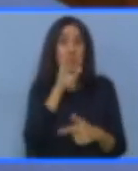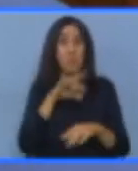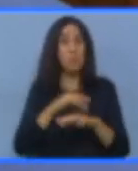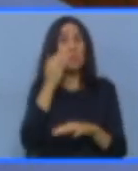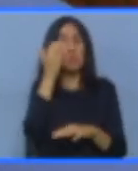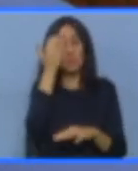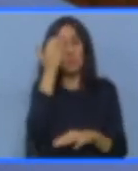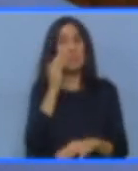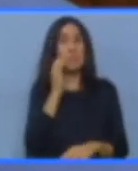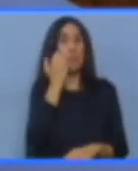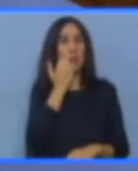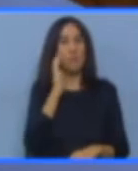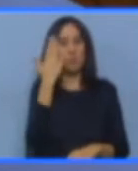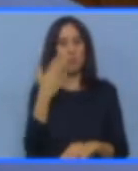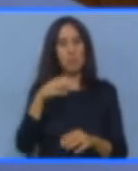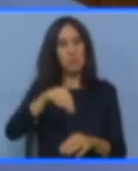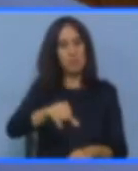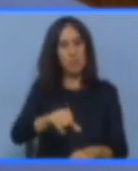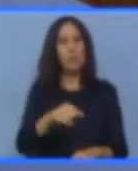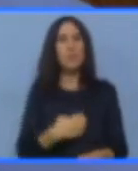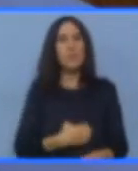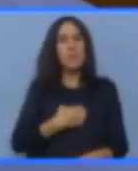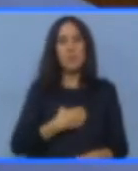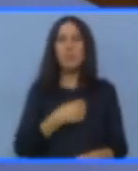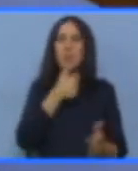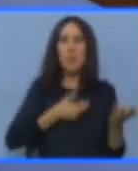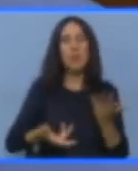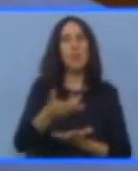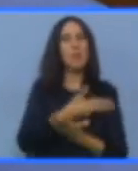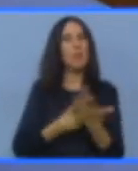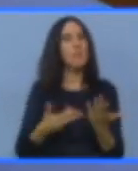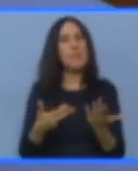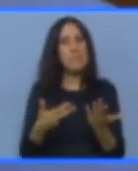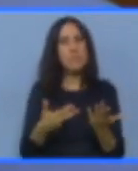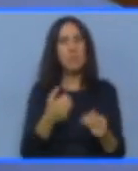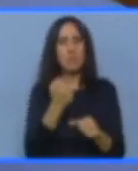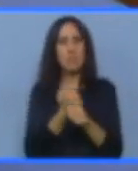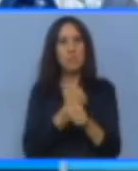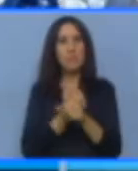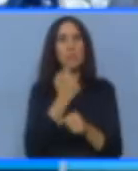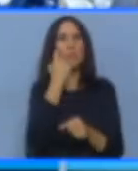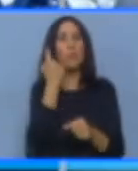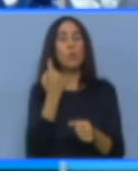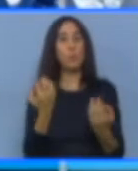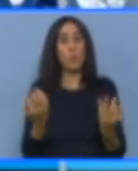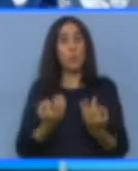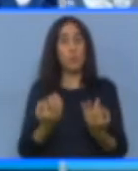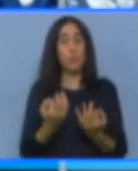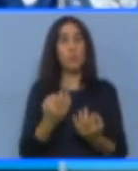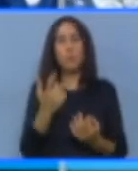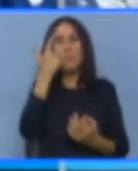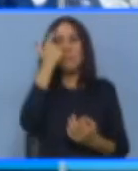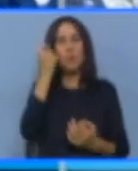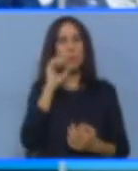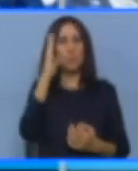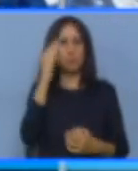mais grave, no seu seio, para que elas se sintam à vontade para procurarem os serviços, porque, inclusivamente, uma questão muito